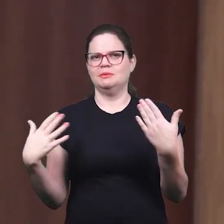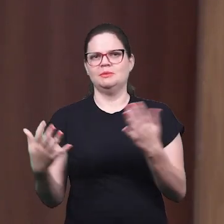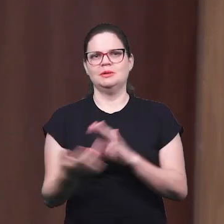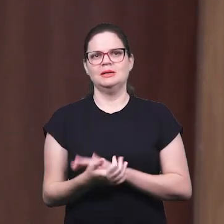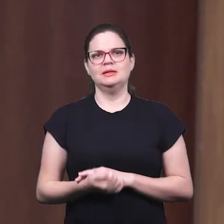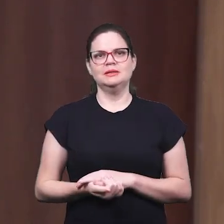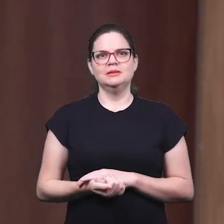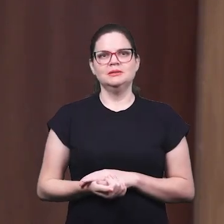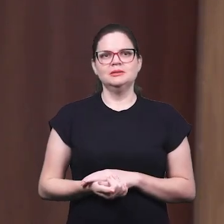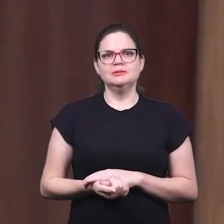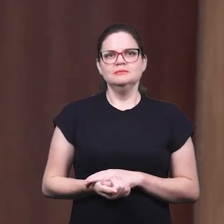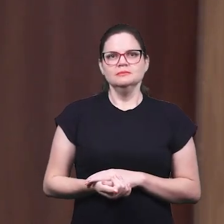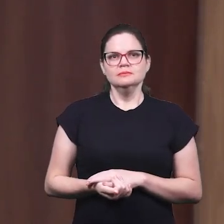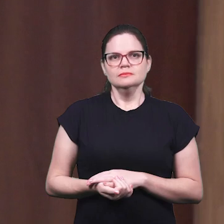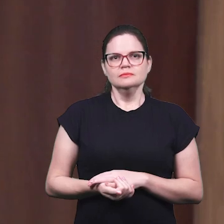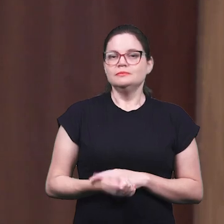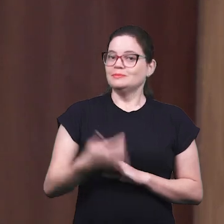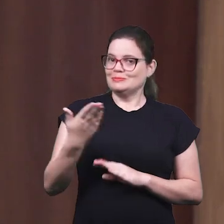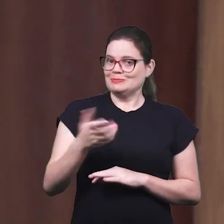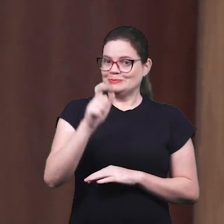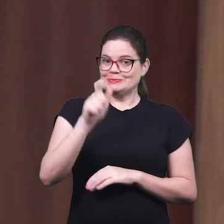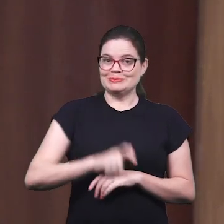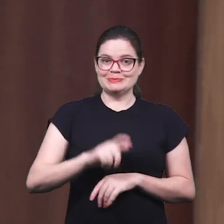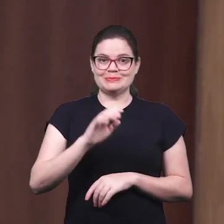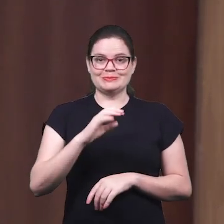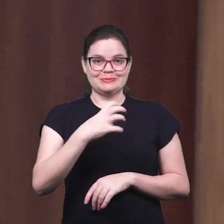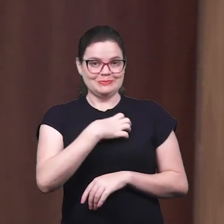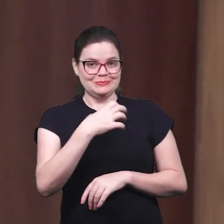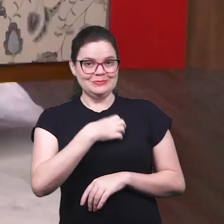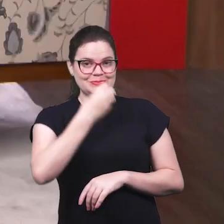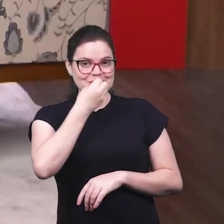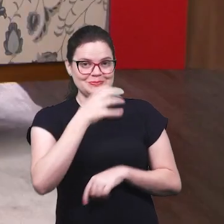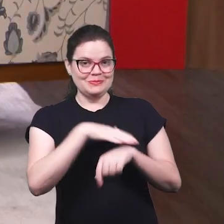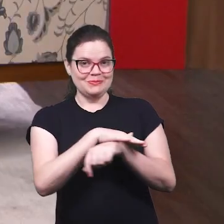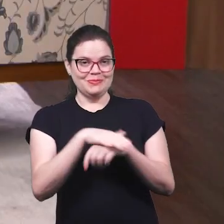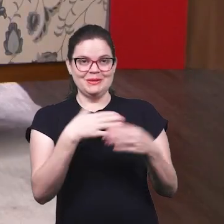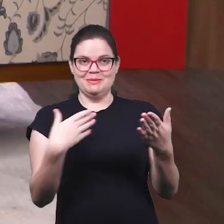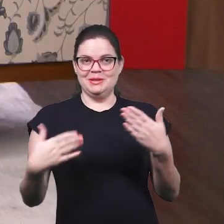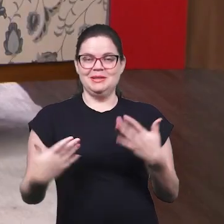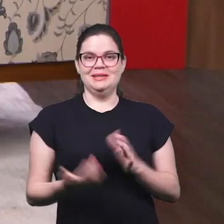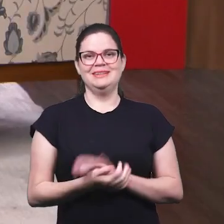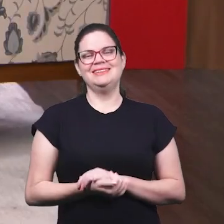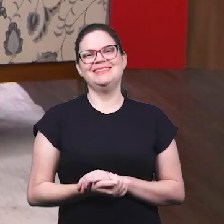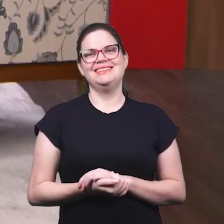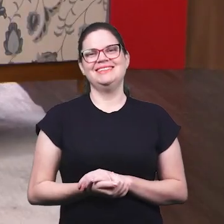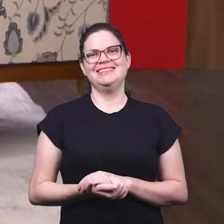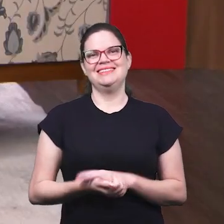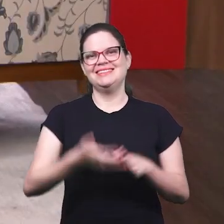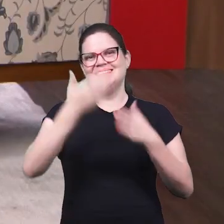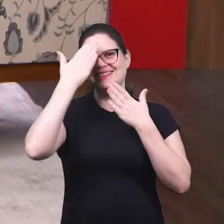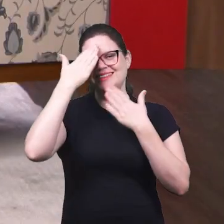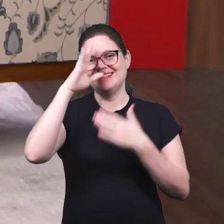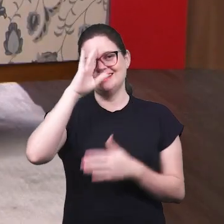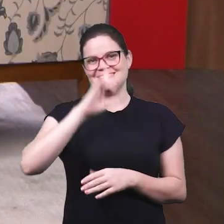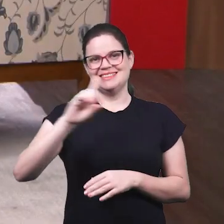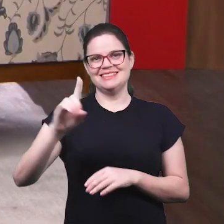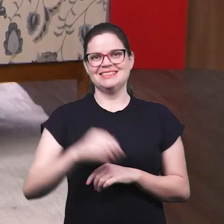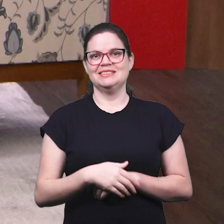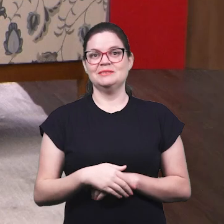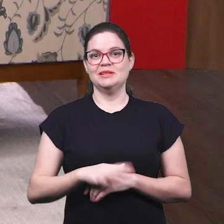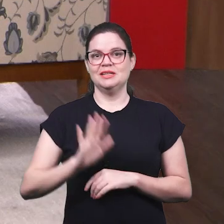aquele negócio. Um baiano bom de conversa, né? Graças a Deus. Um baiano bom de conversa, né? Graças a Deus, rapaz, nós temos